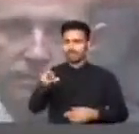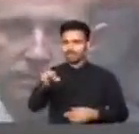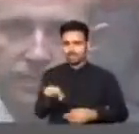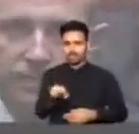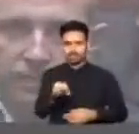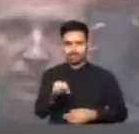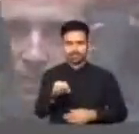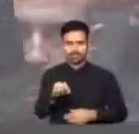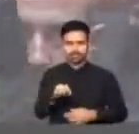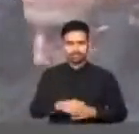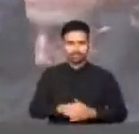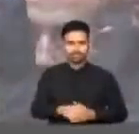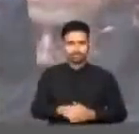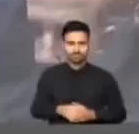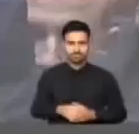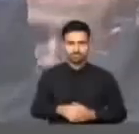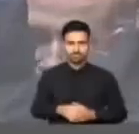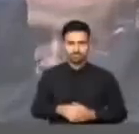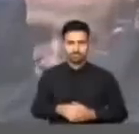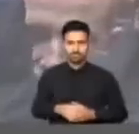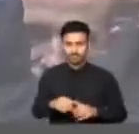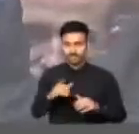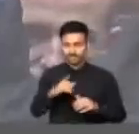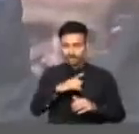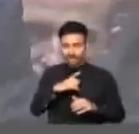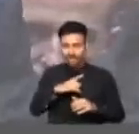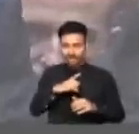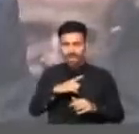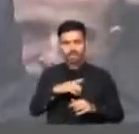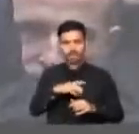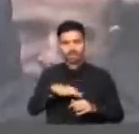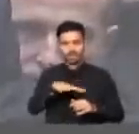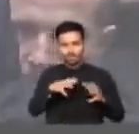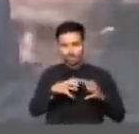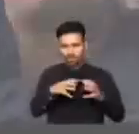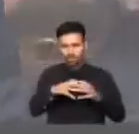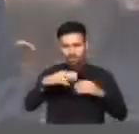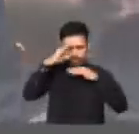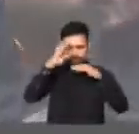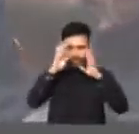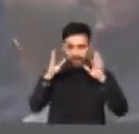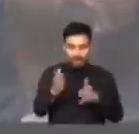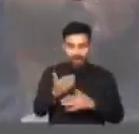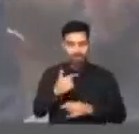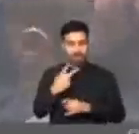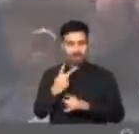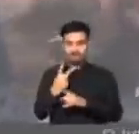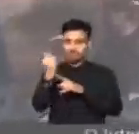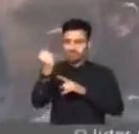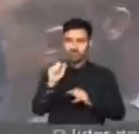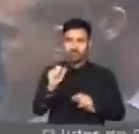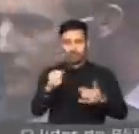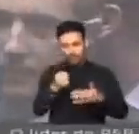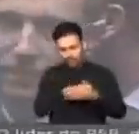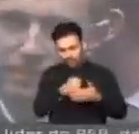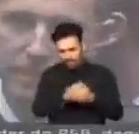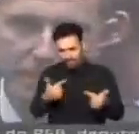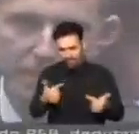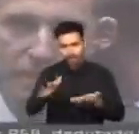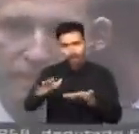derrota de uma agenda conservadora que agora é vitoriosa, com a luta da reforma agrária que está na